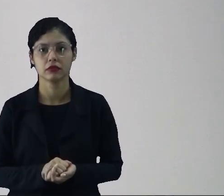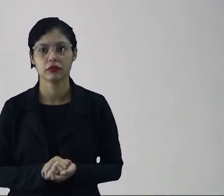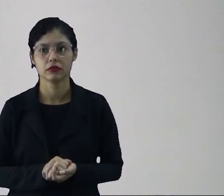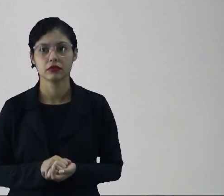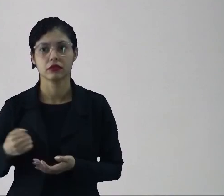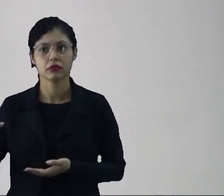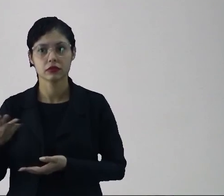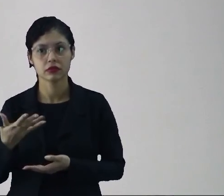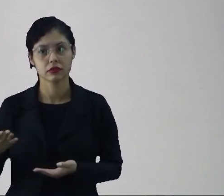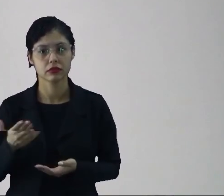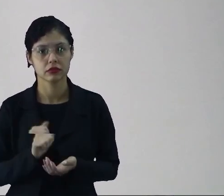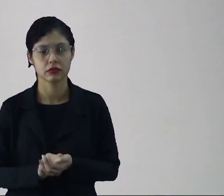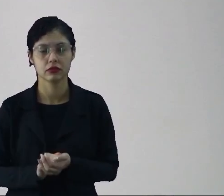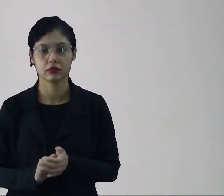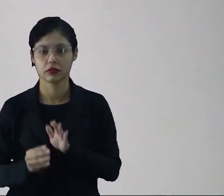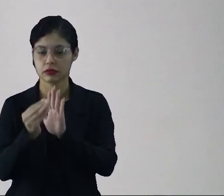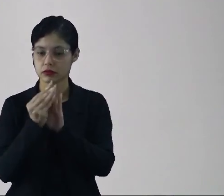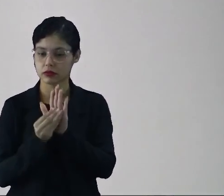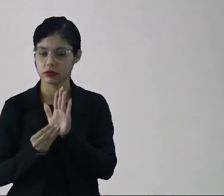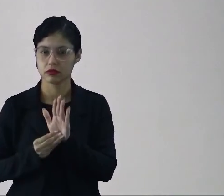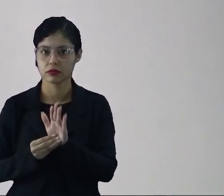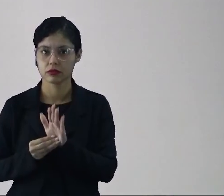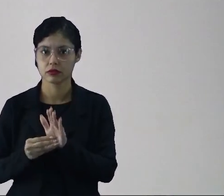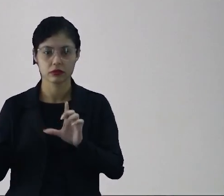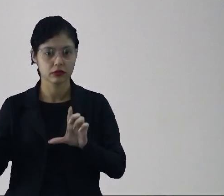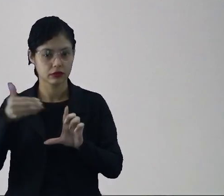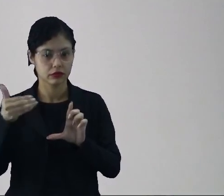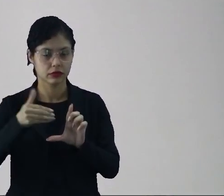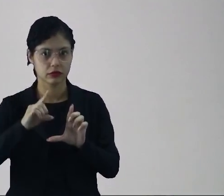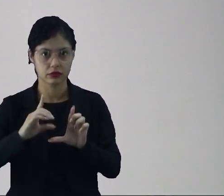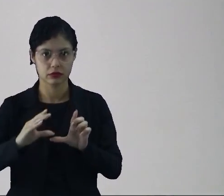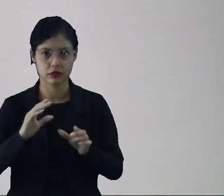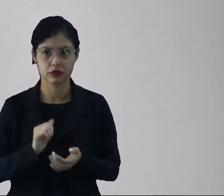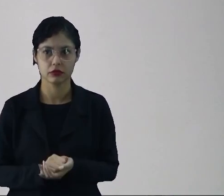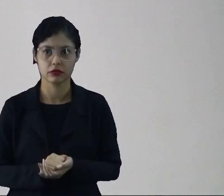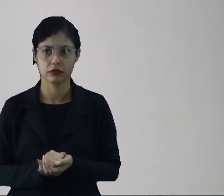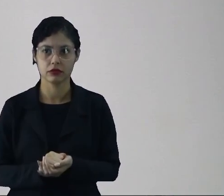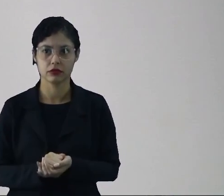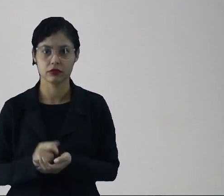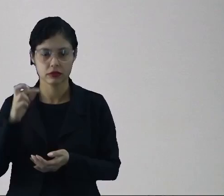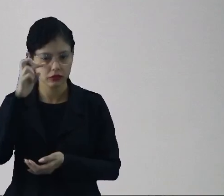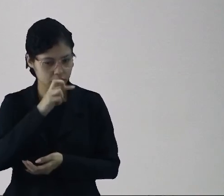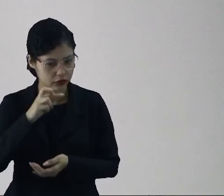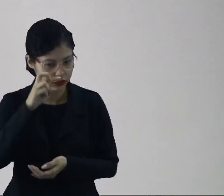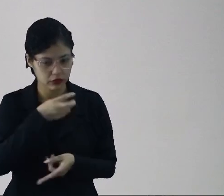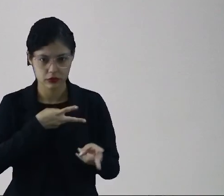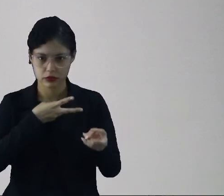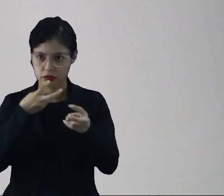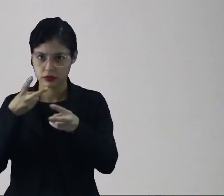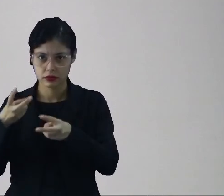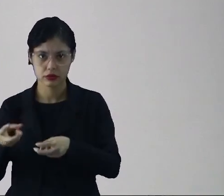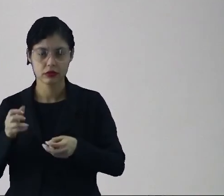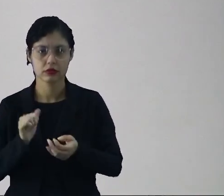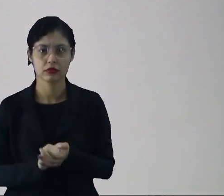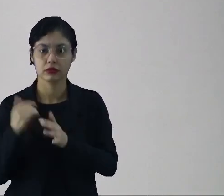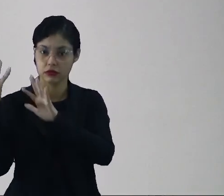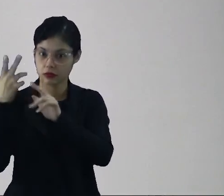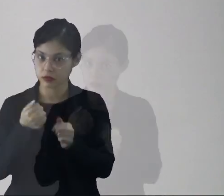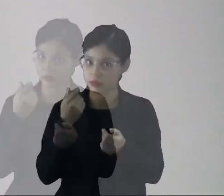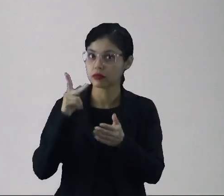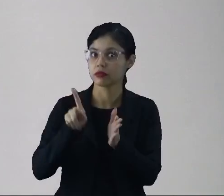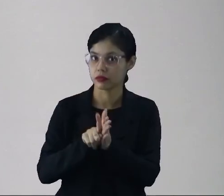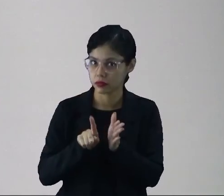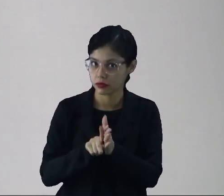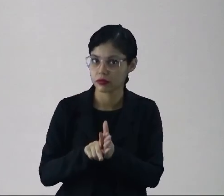Com base no que a gente colocou você vai entrar na plataforma eduk ou que seja analisar verificar Rever